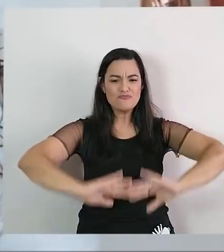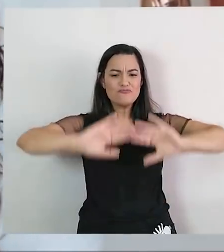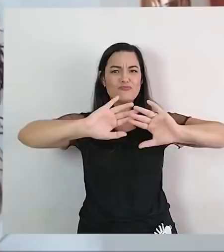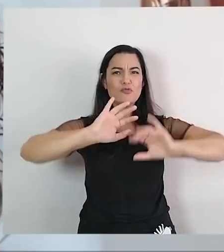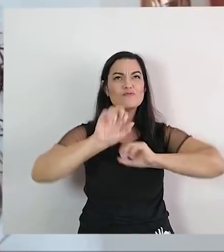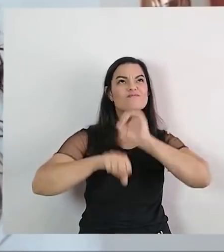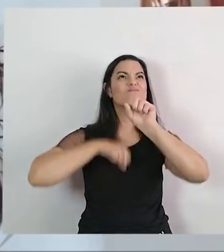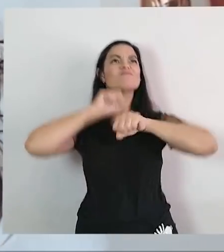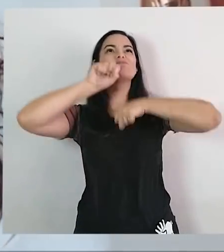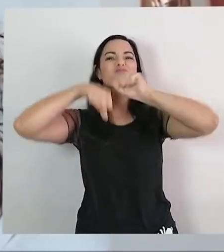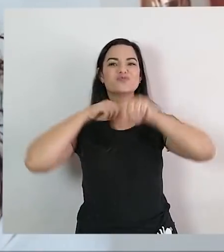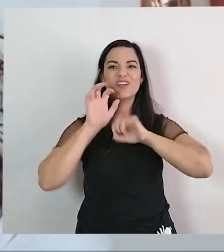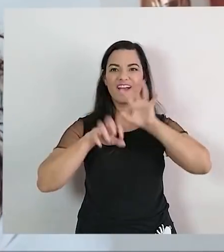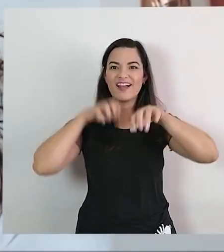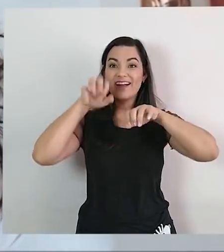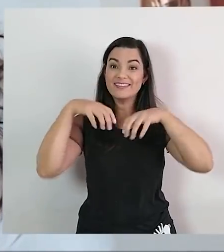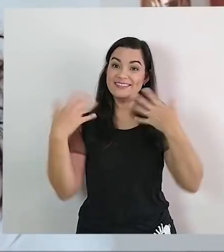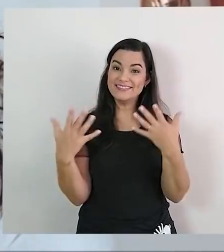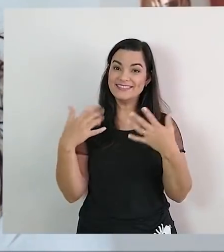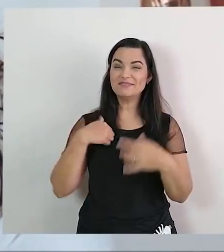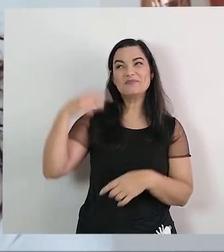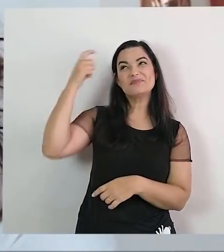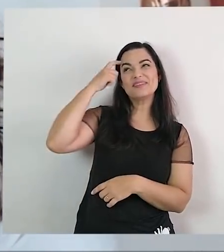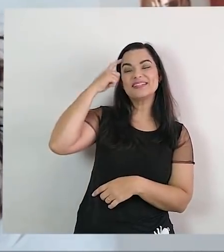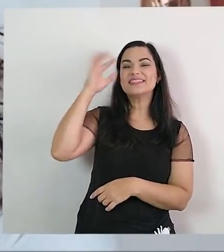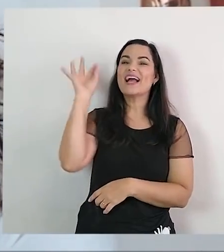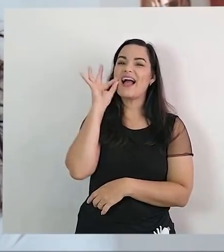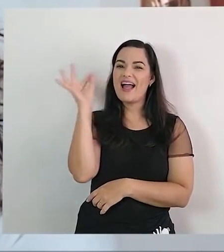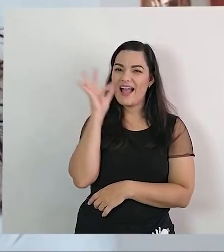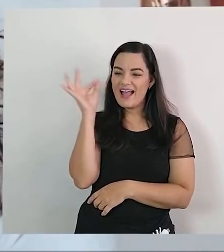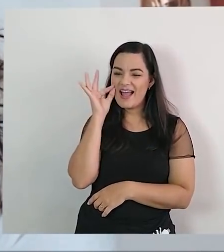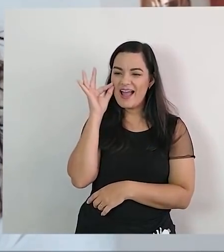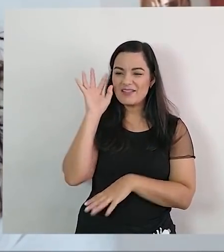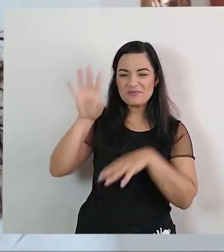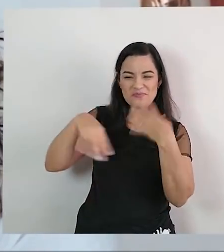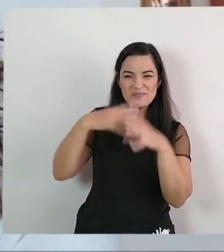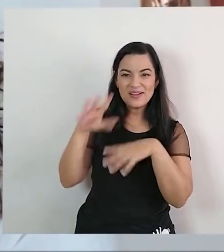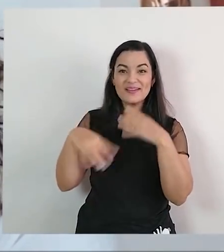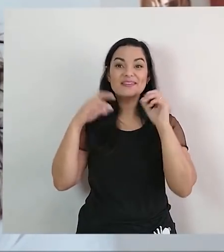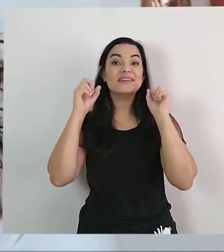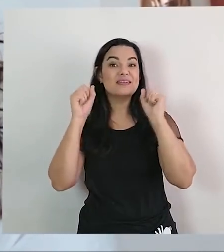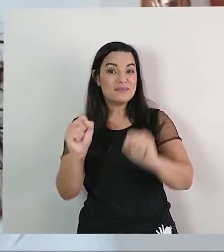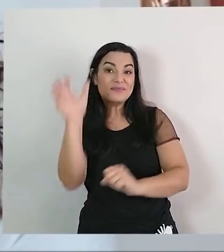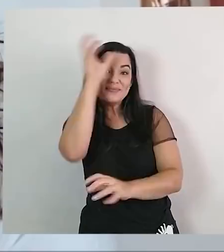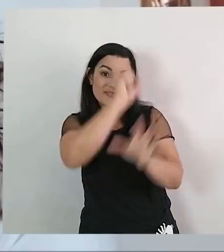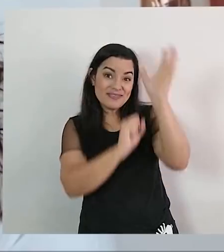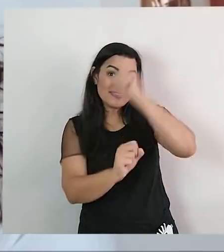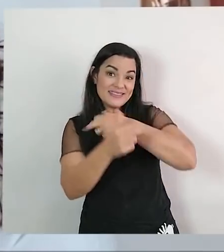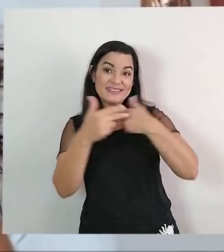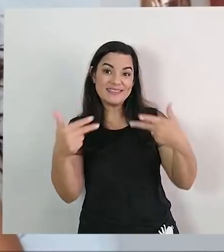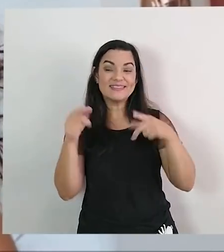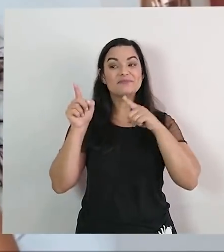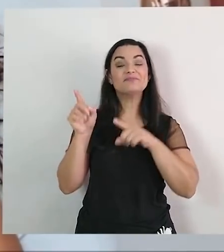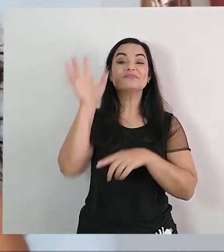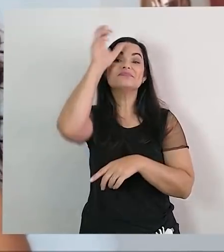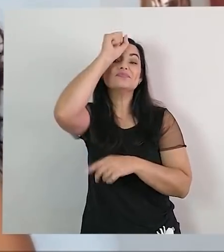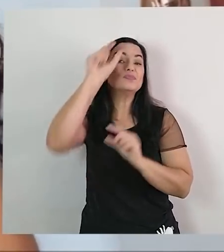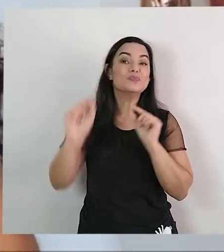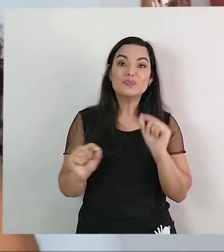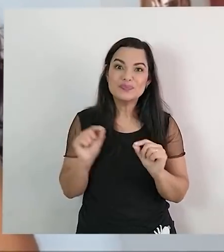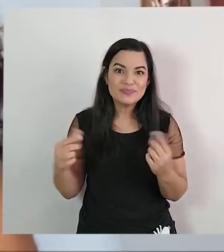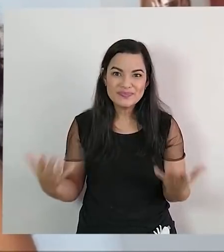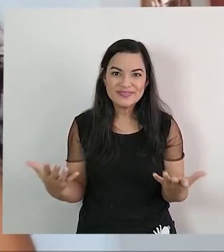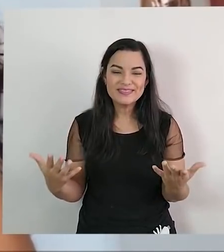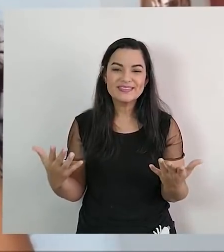pensei, esse gatinho atrapalhado pode aprender alguma coisa com essas estripulias. E ele